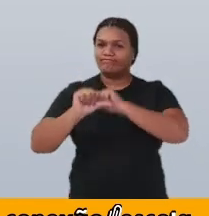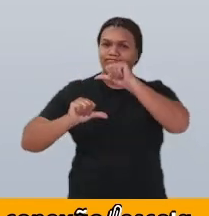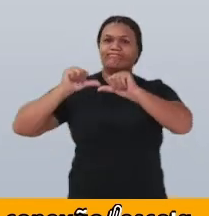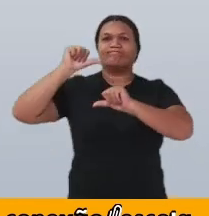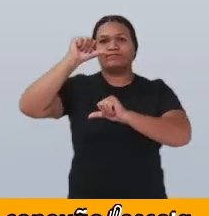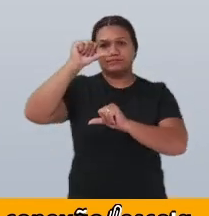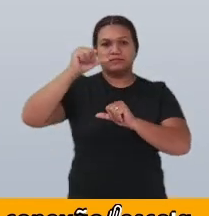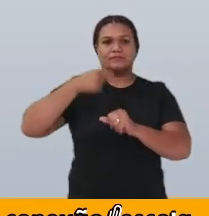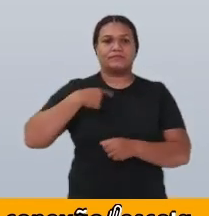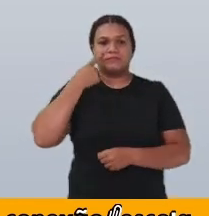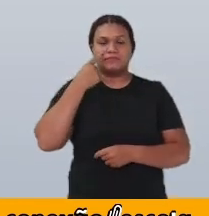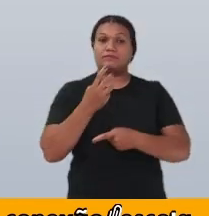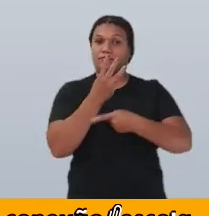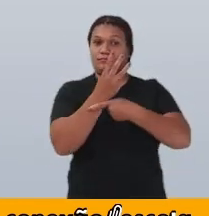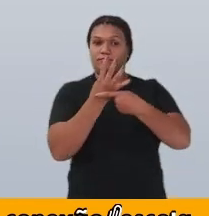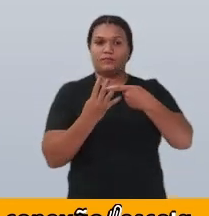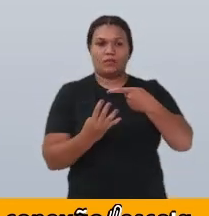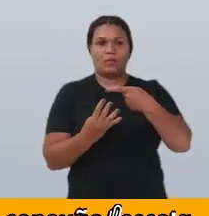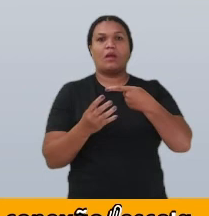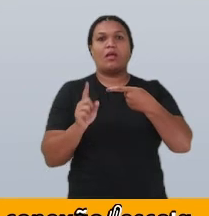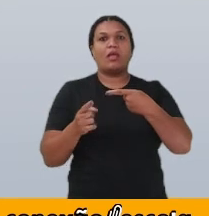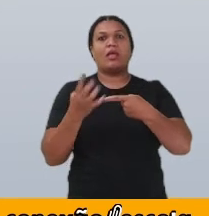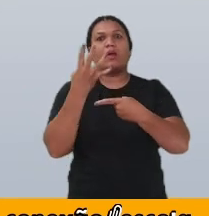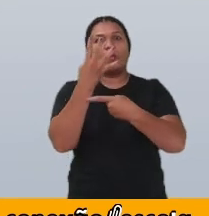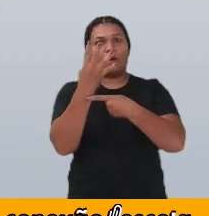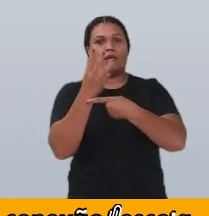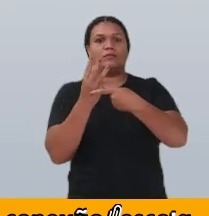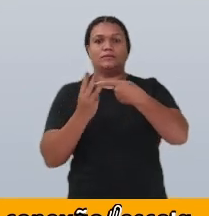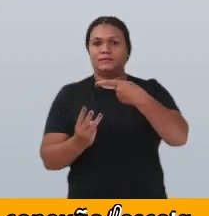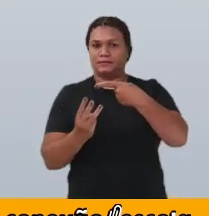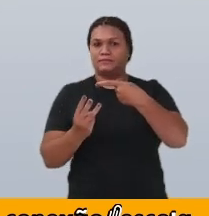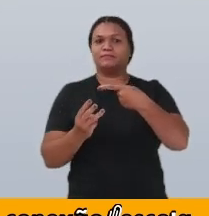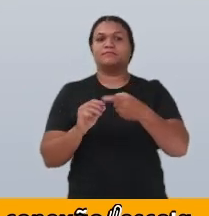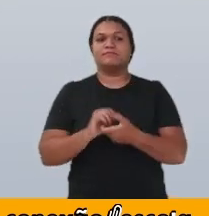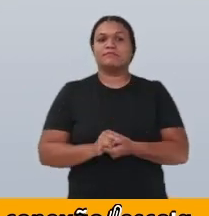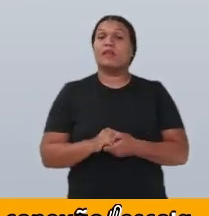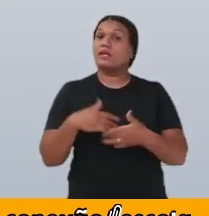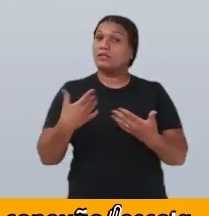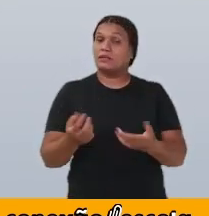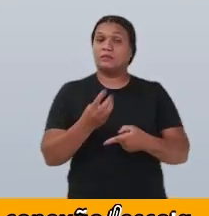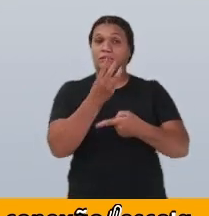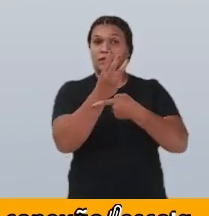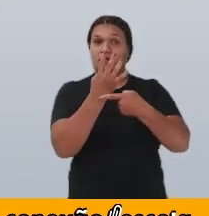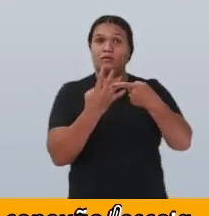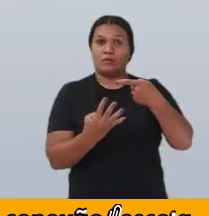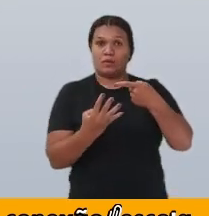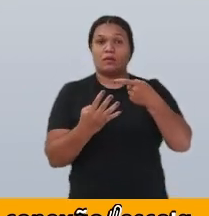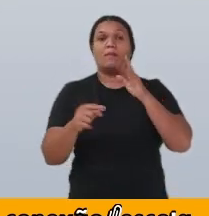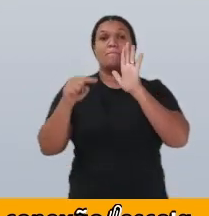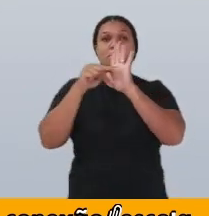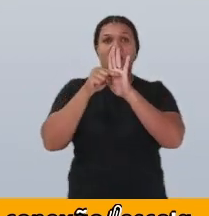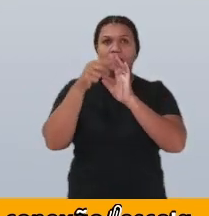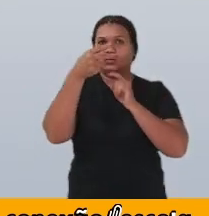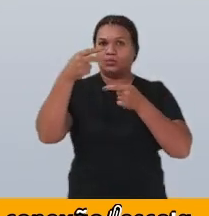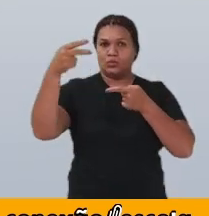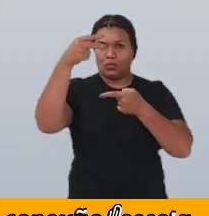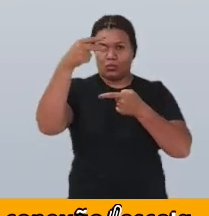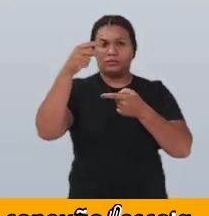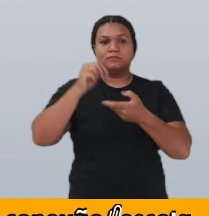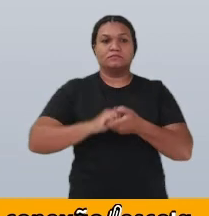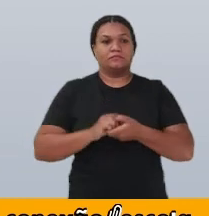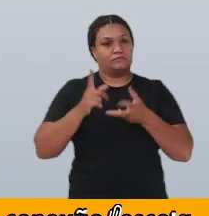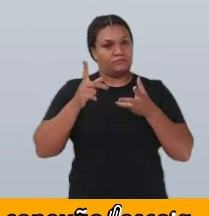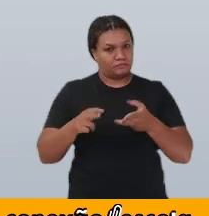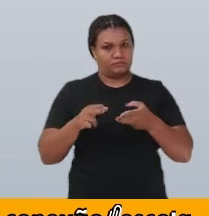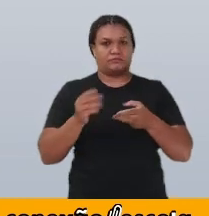O inverso de 3 quartos é 4 terços. Então, 3 quartos elevado a menos 2